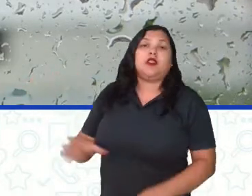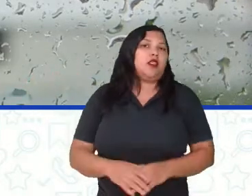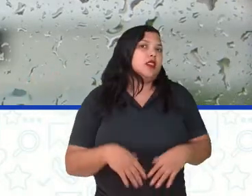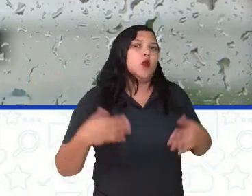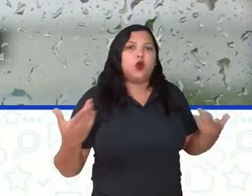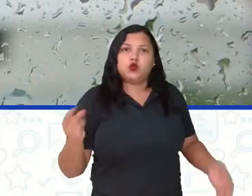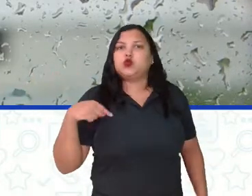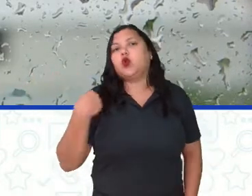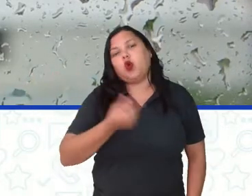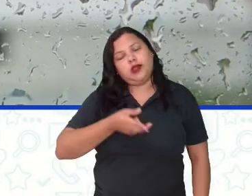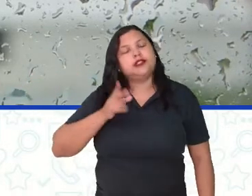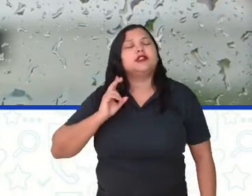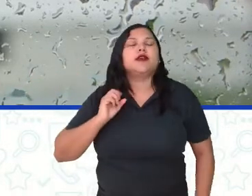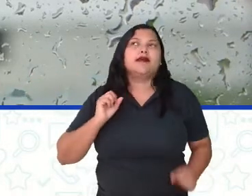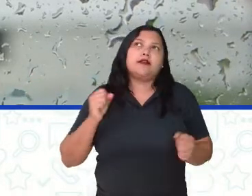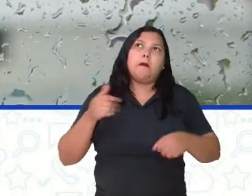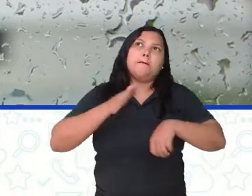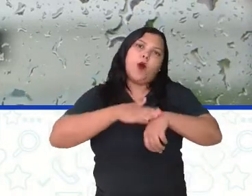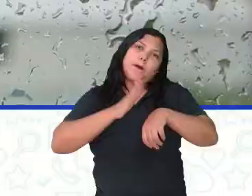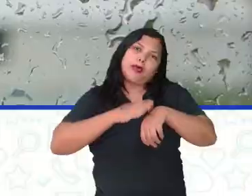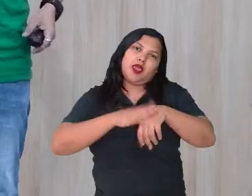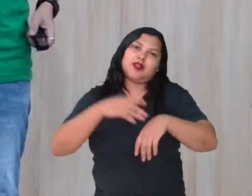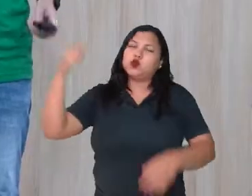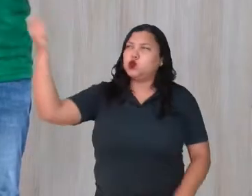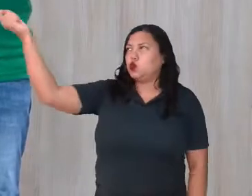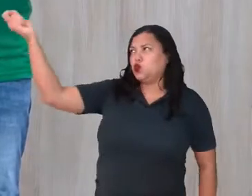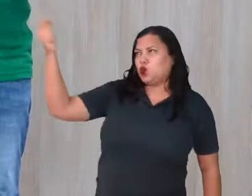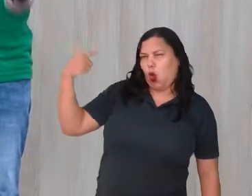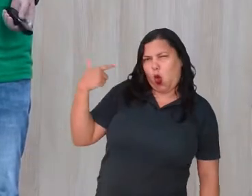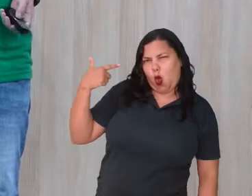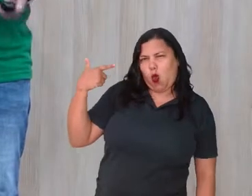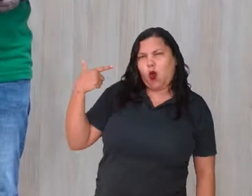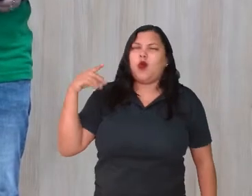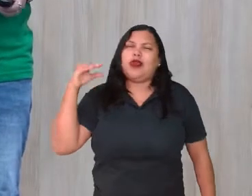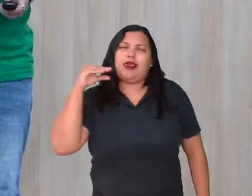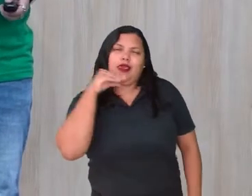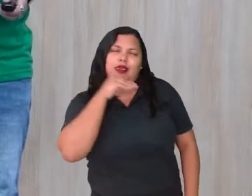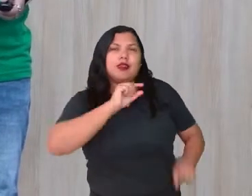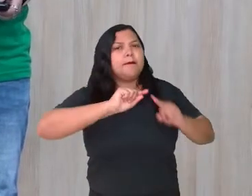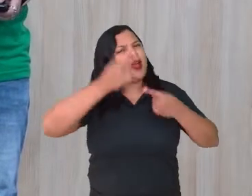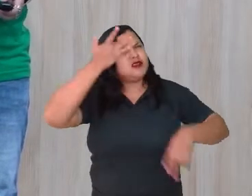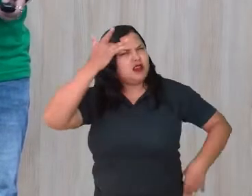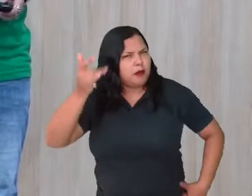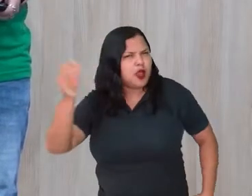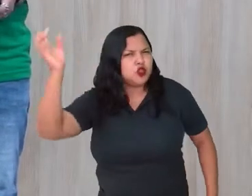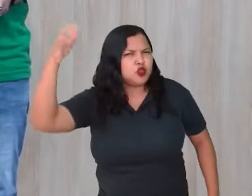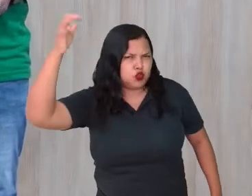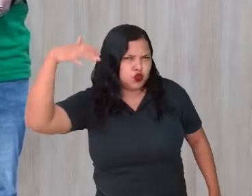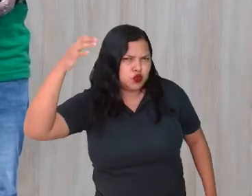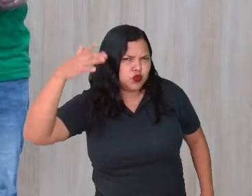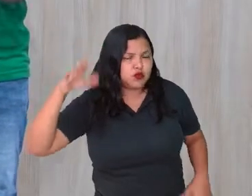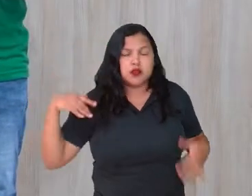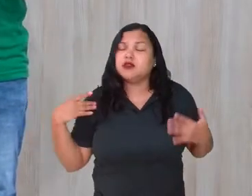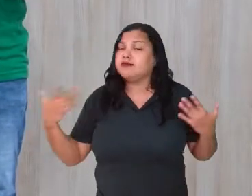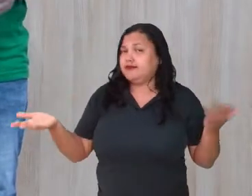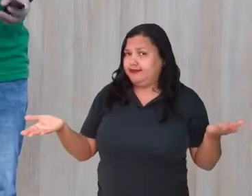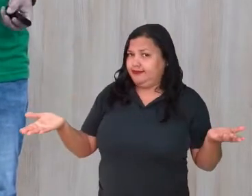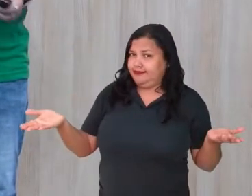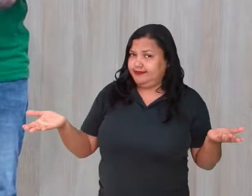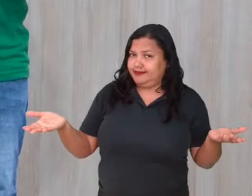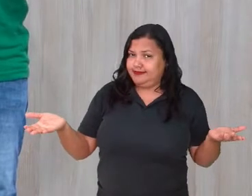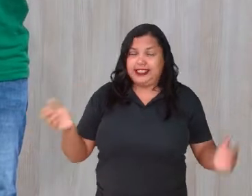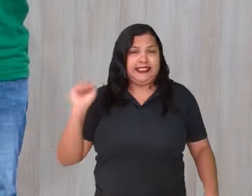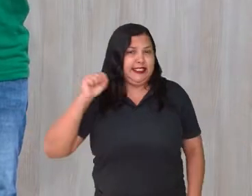mesmo a gente estando, no caso hoje agora, está um sol danado, mas será que amanhã vai amanhecer uma